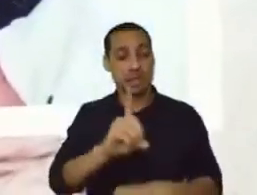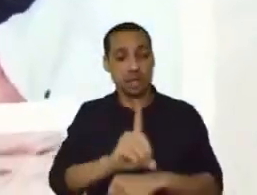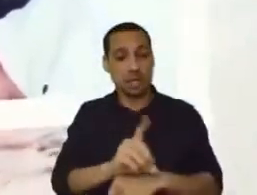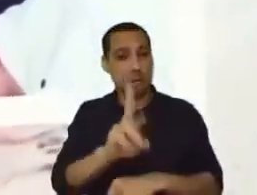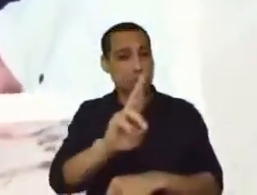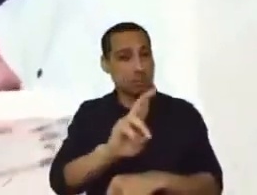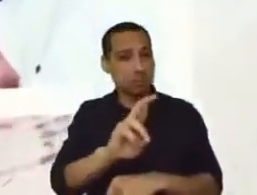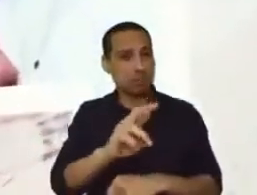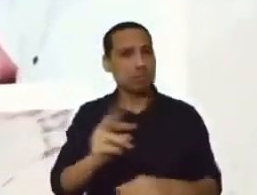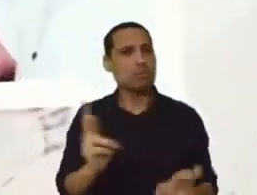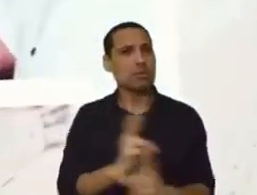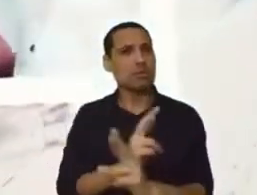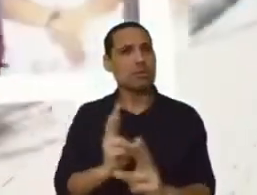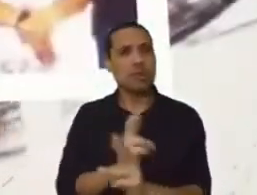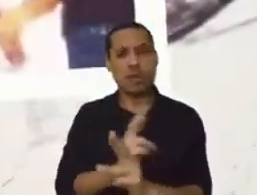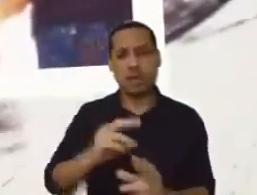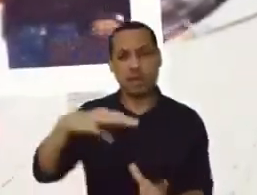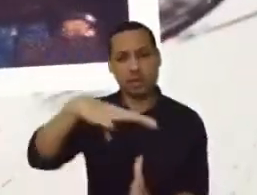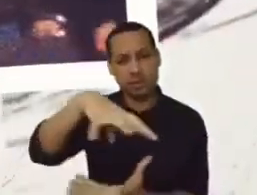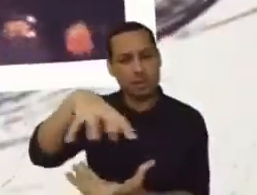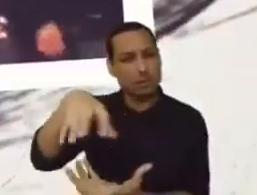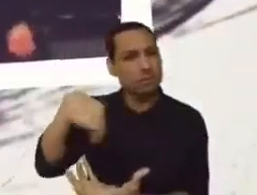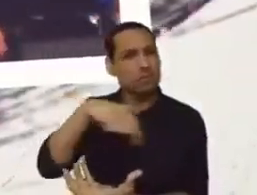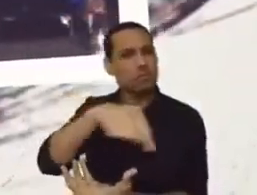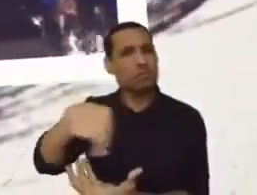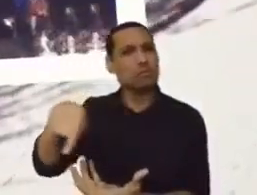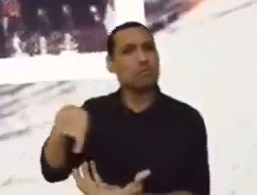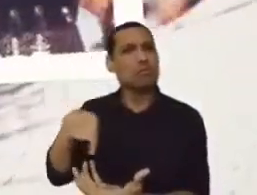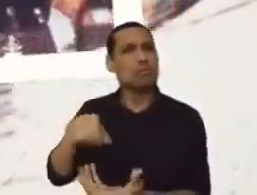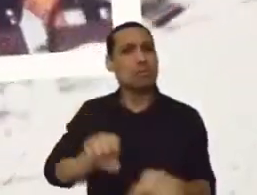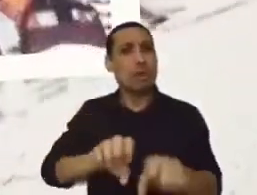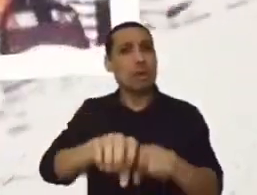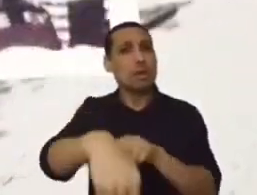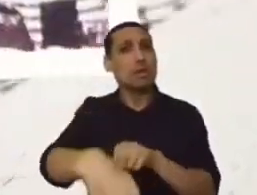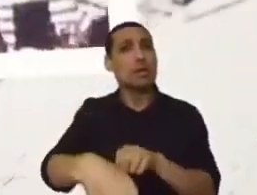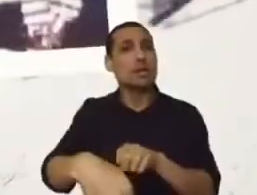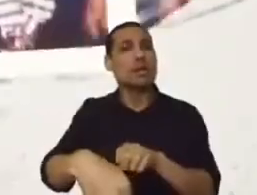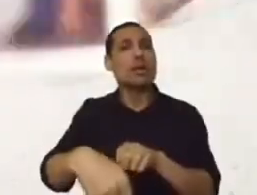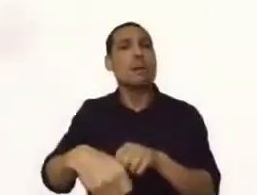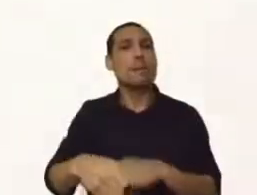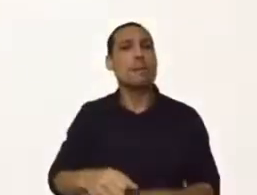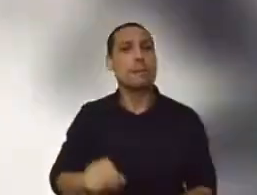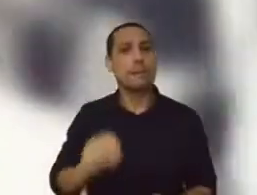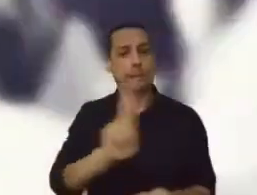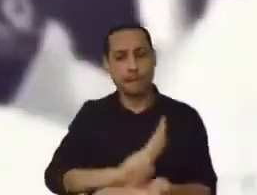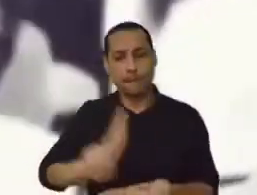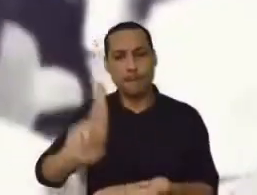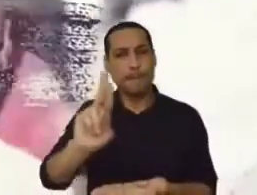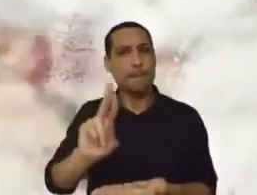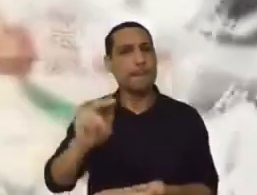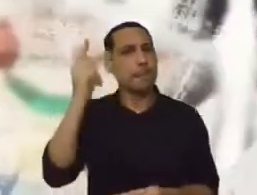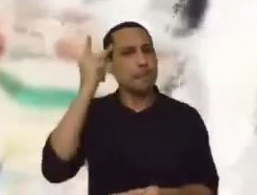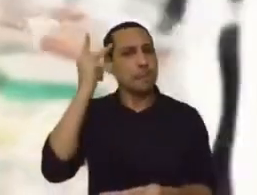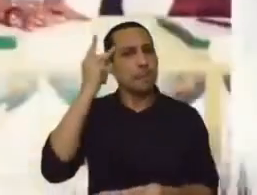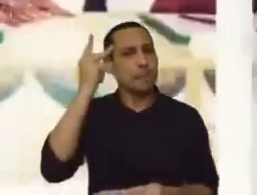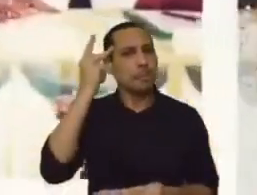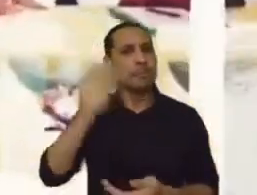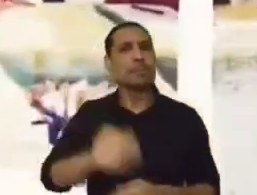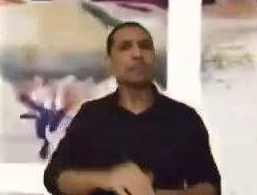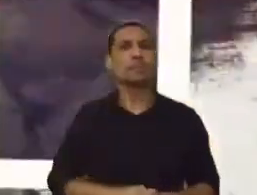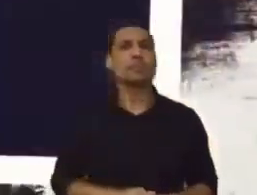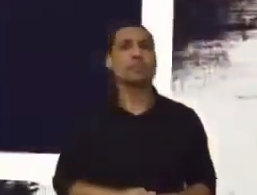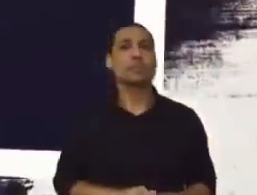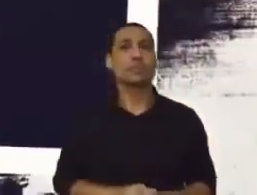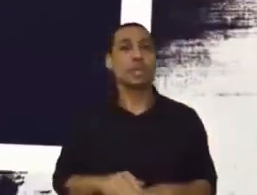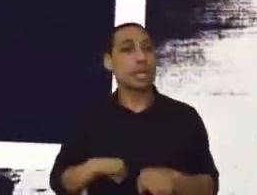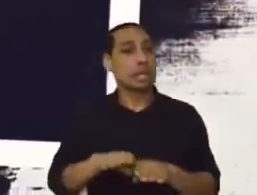Kjeld teve participação fundamental na criação do primeiro Fórum Social Mundial em Porto Alegre. Foi secretário-geral da Coordenadoria